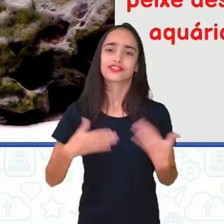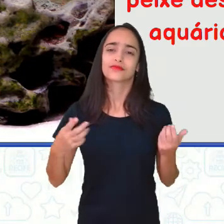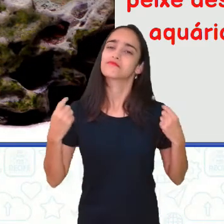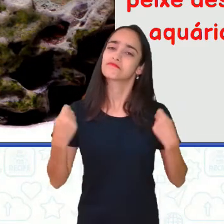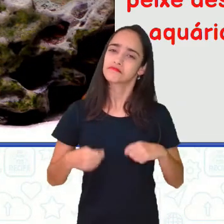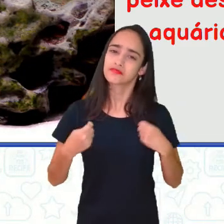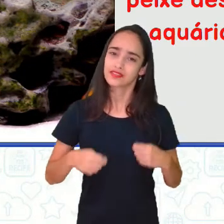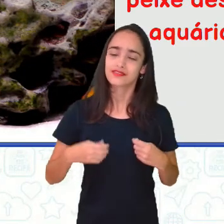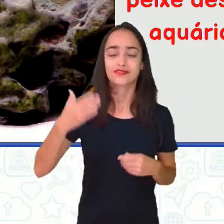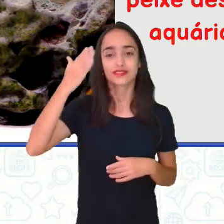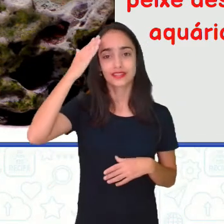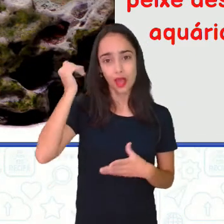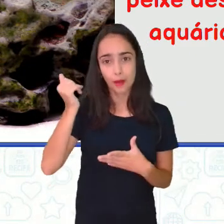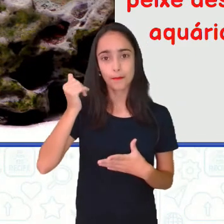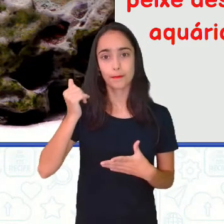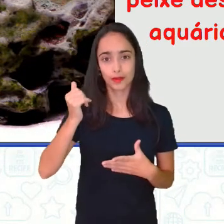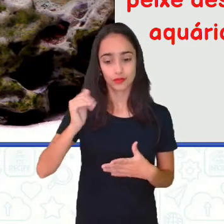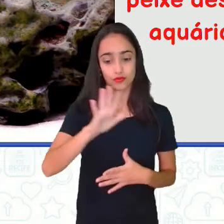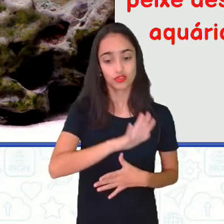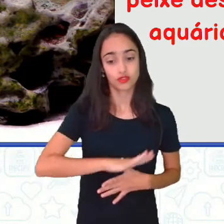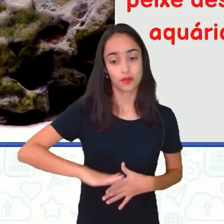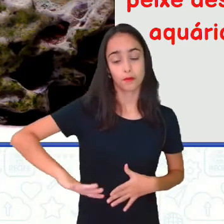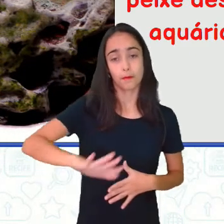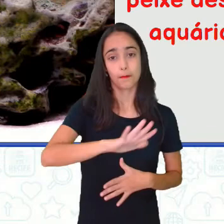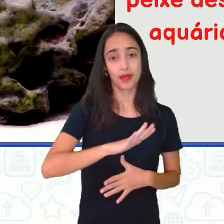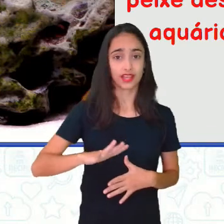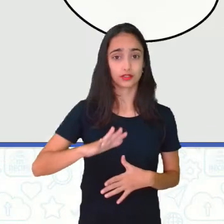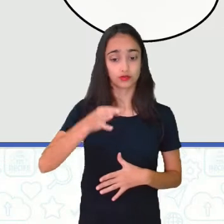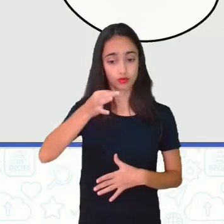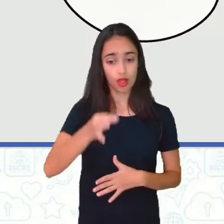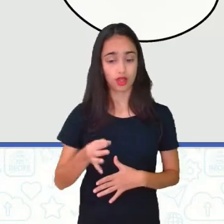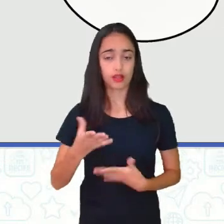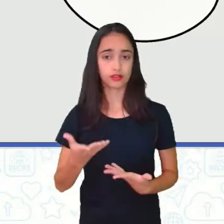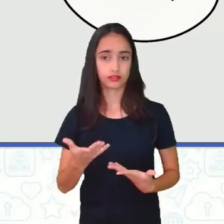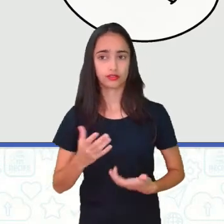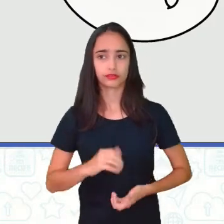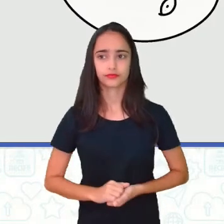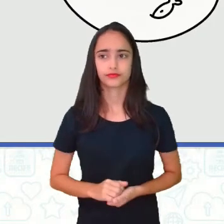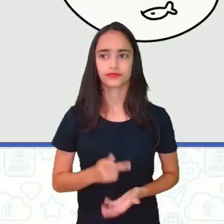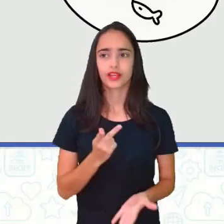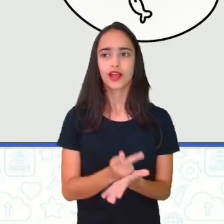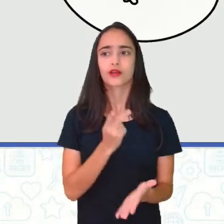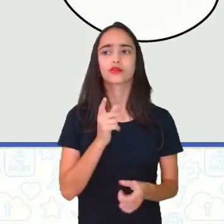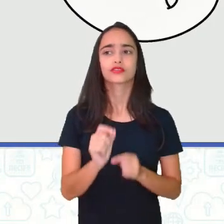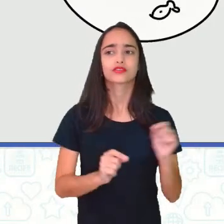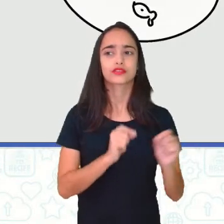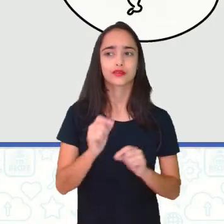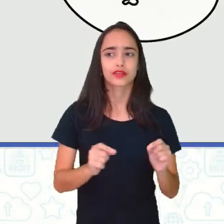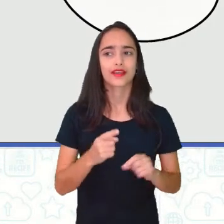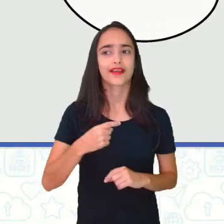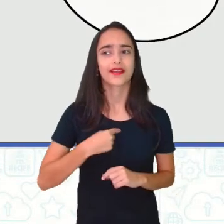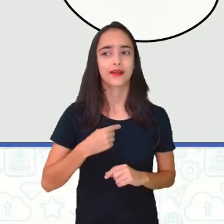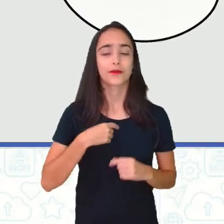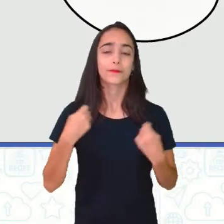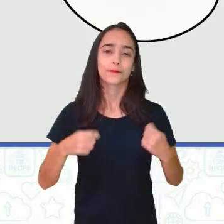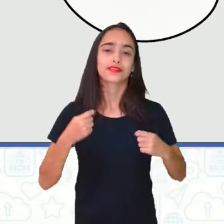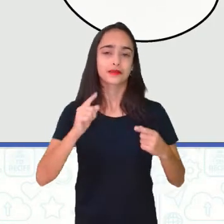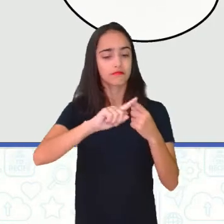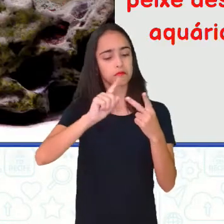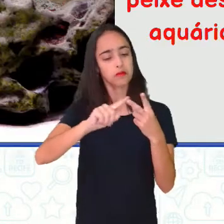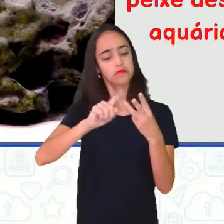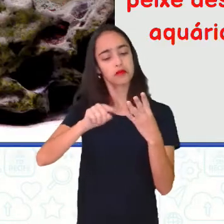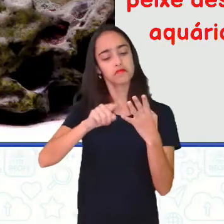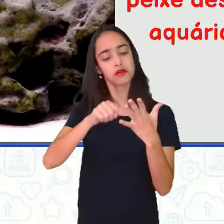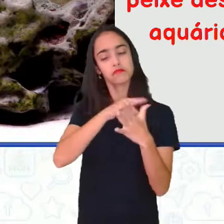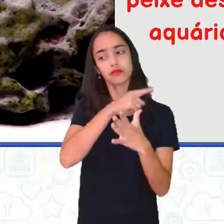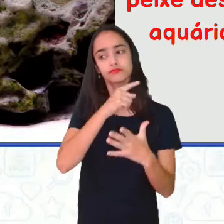amostral definido. E o que foi que aconteceu aí? O que aconteceu aí é que eu contei. Tá